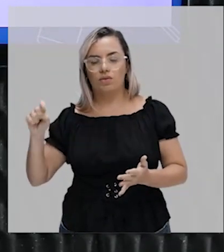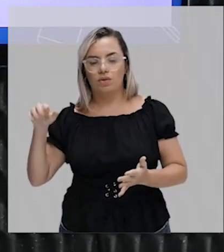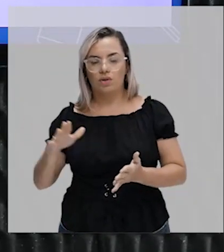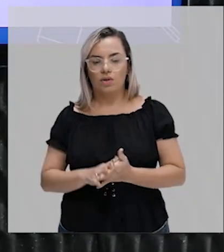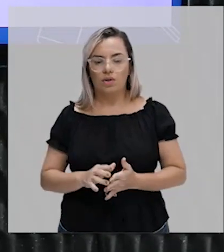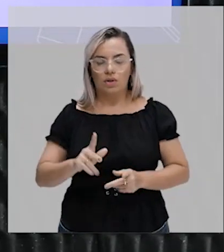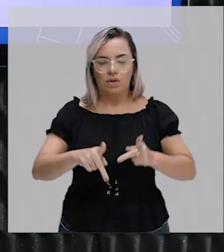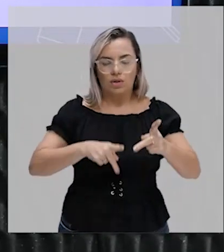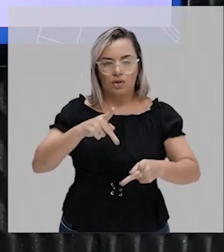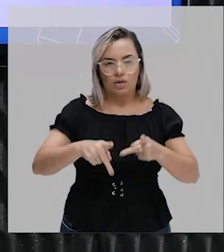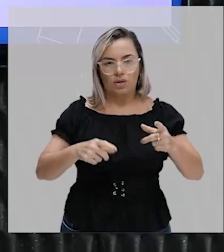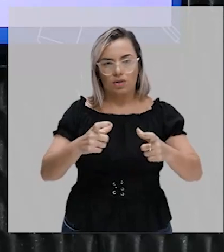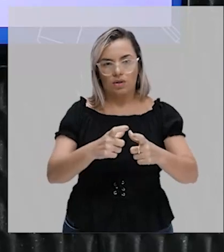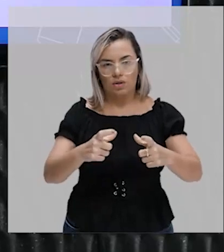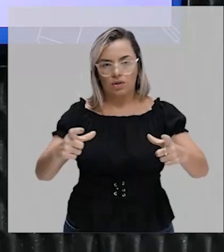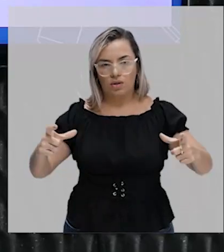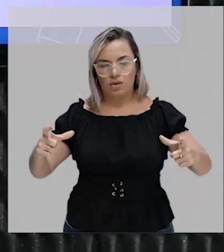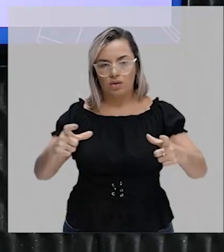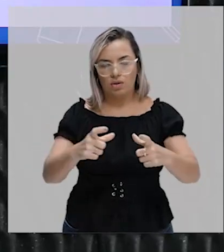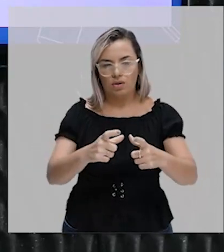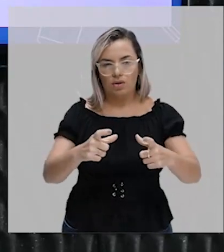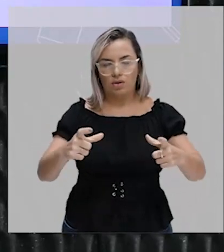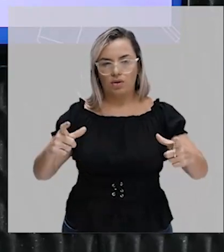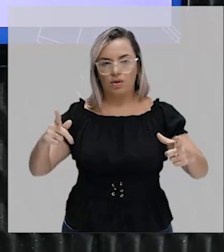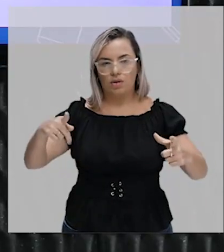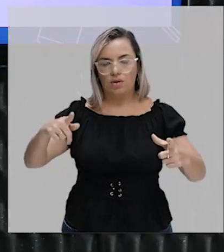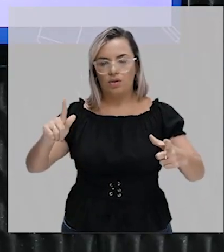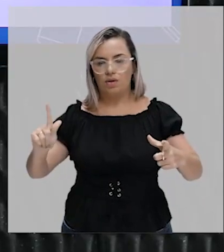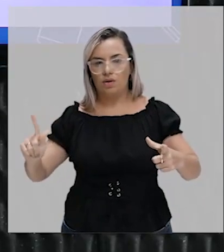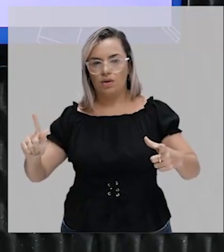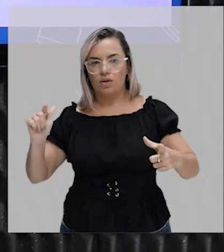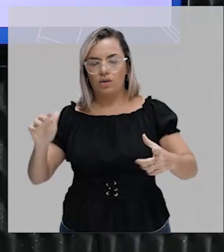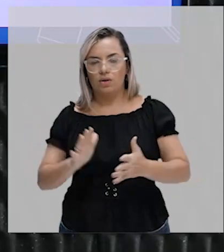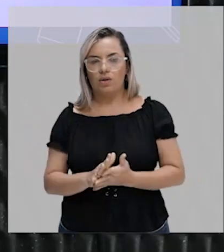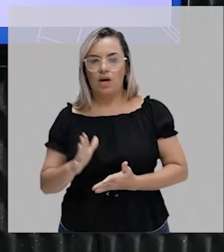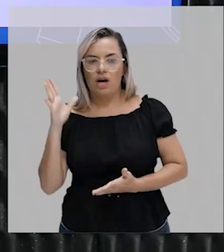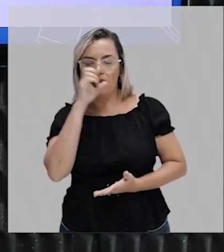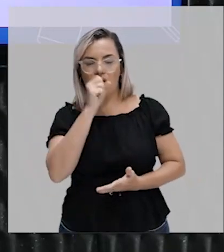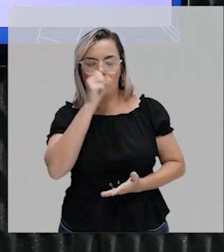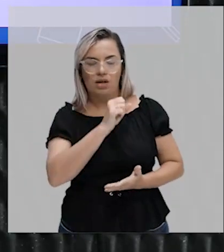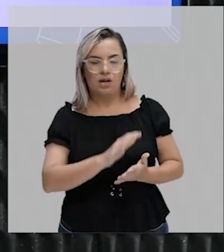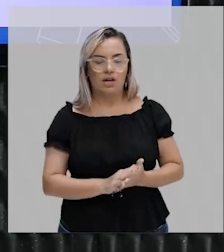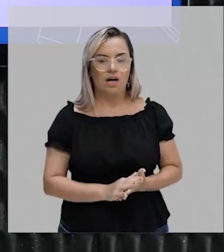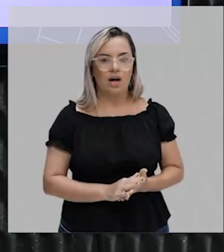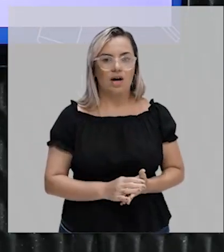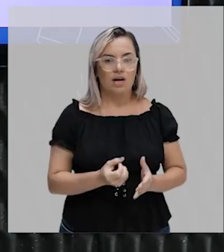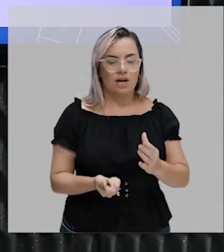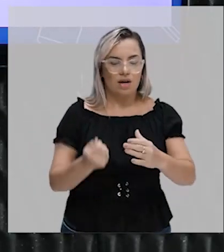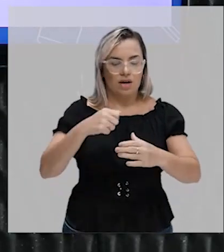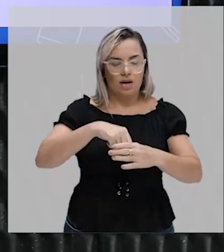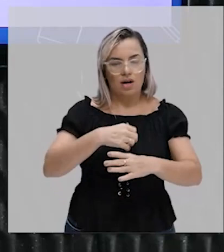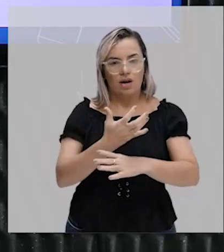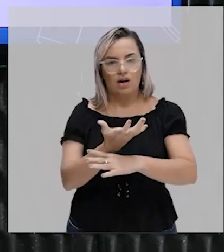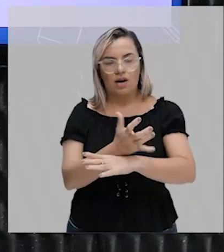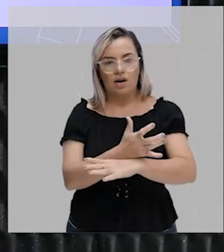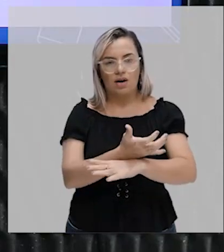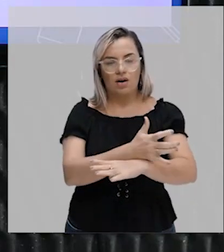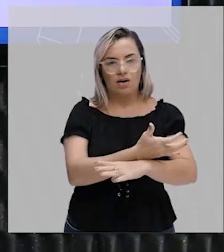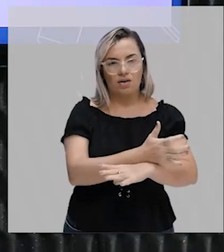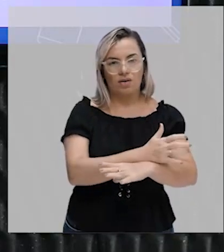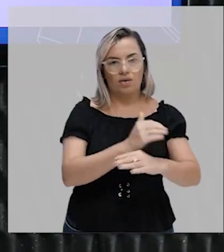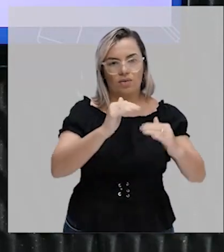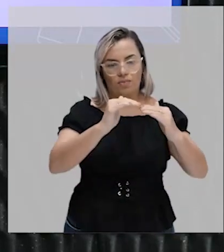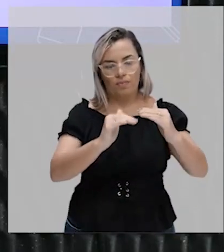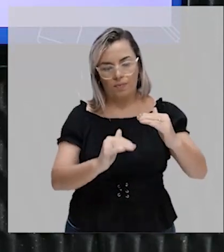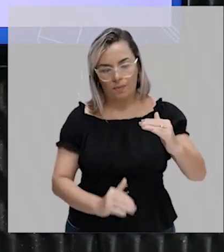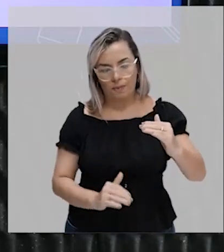ia crescer numa PG, né, ou seja, a população crescia rapidamente e a produção alimentar ficava para trás. Então, ia ter problema de